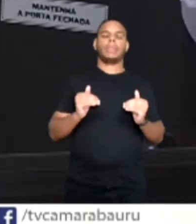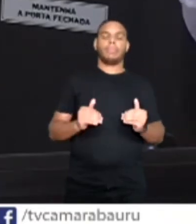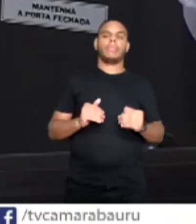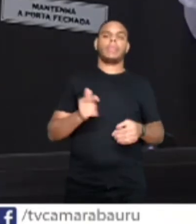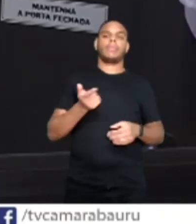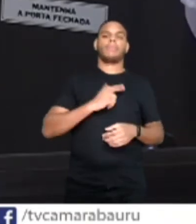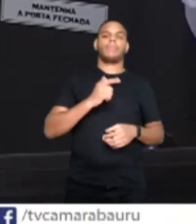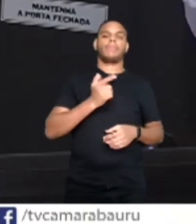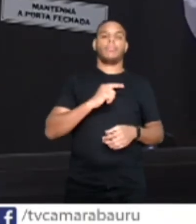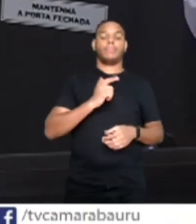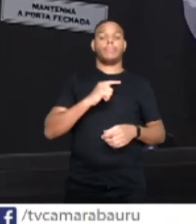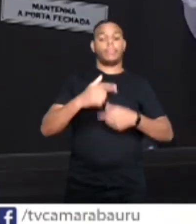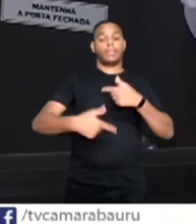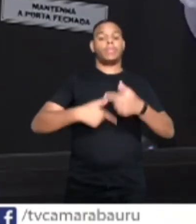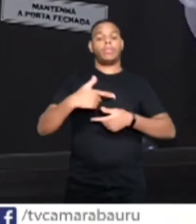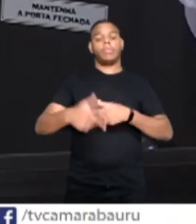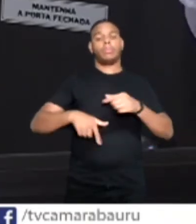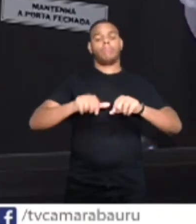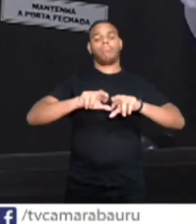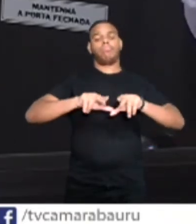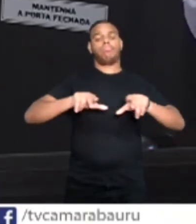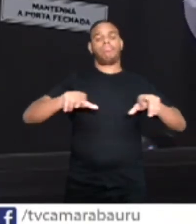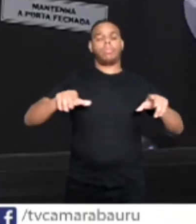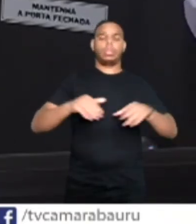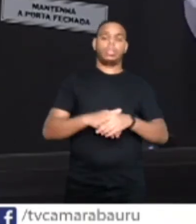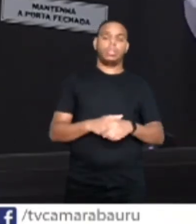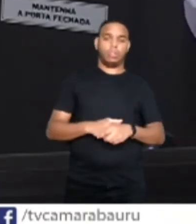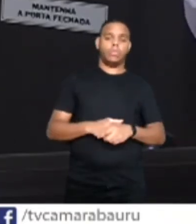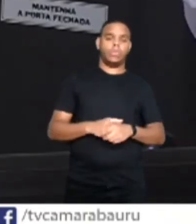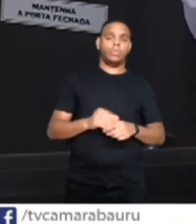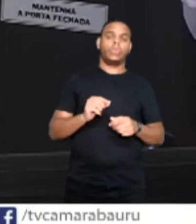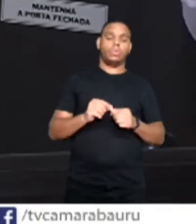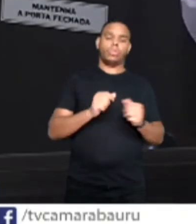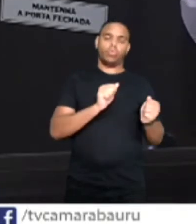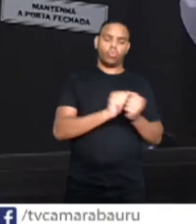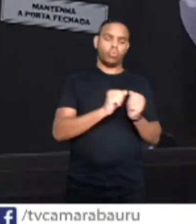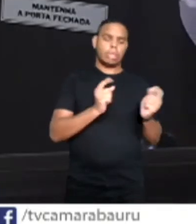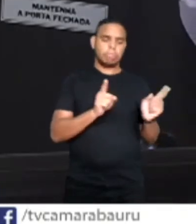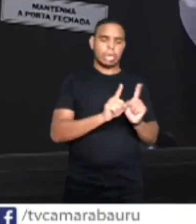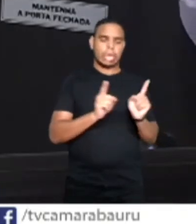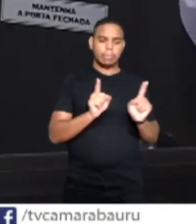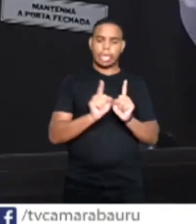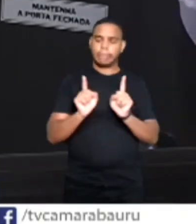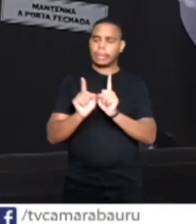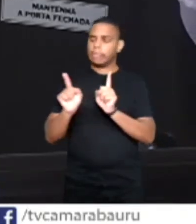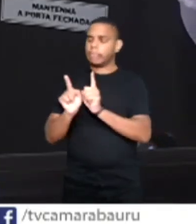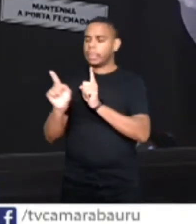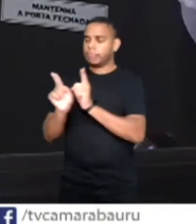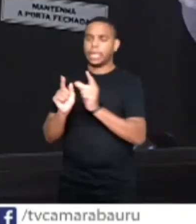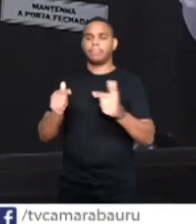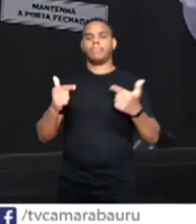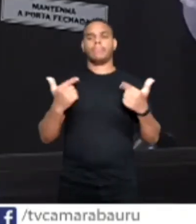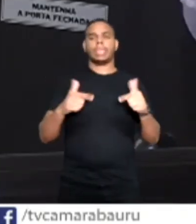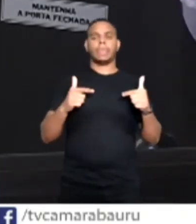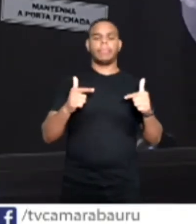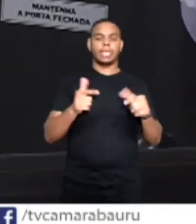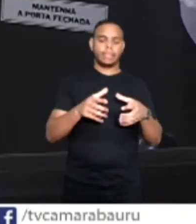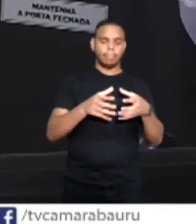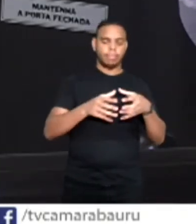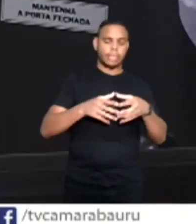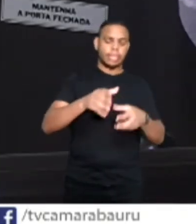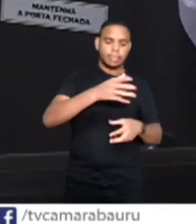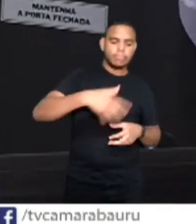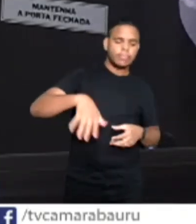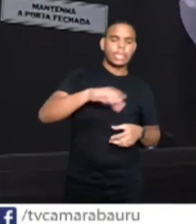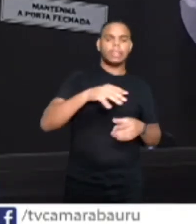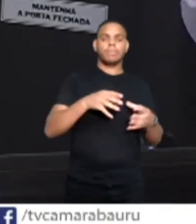as mais diversas, realizado lado a lado com vários setores das sociedades e